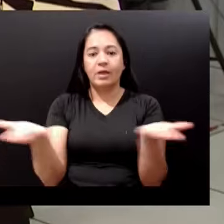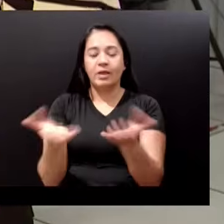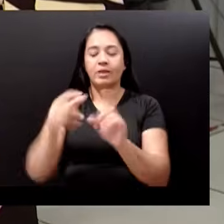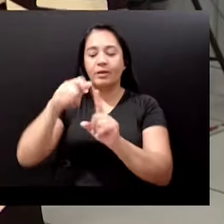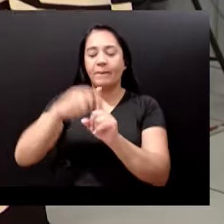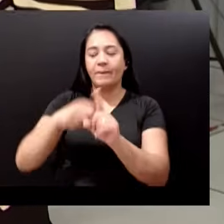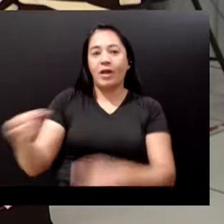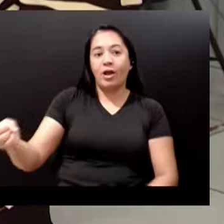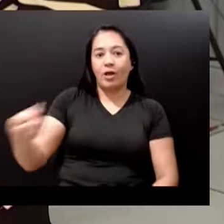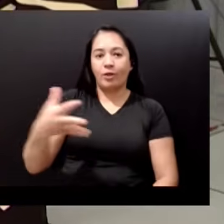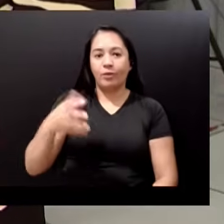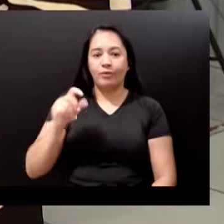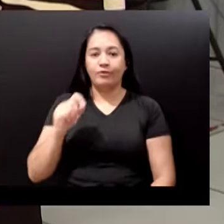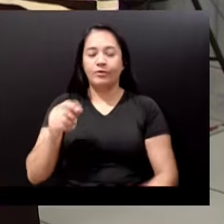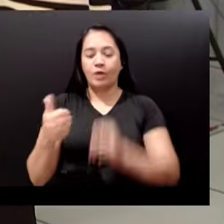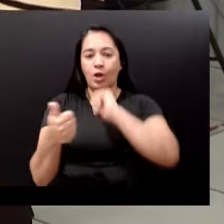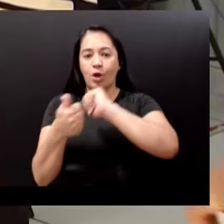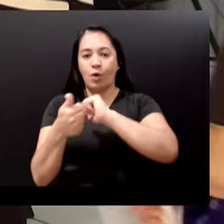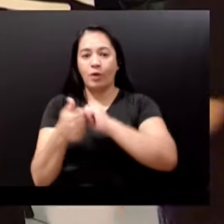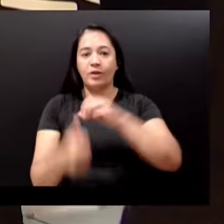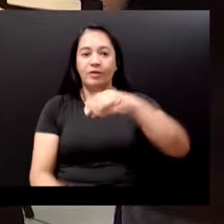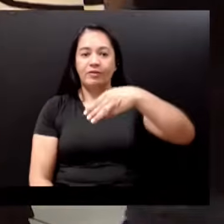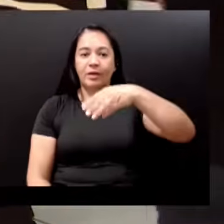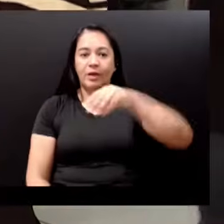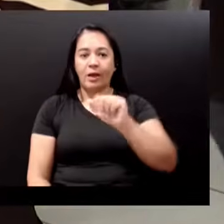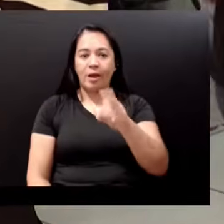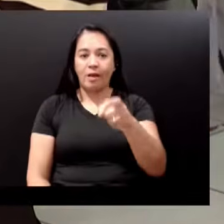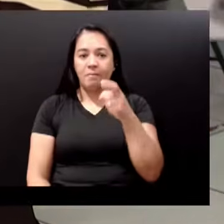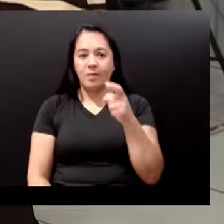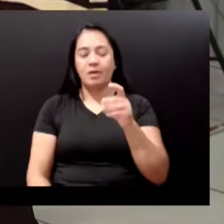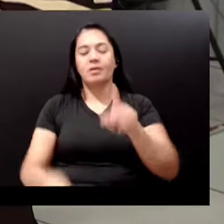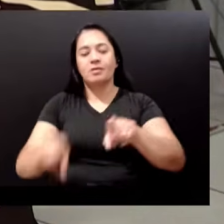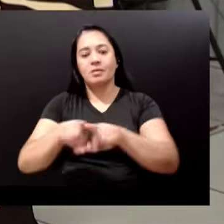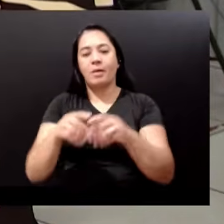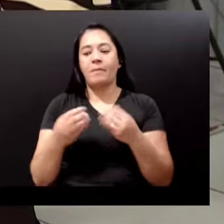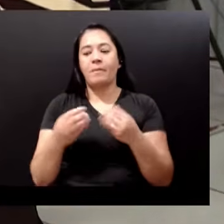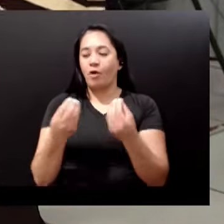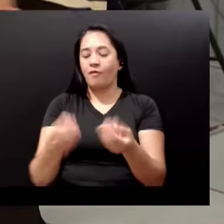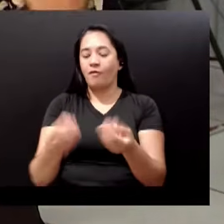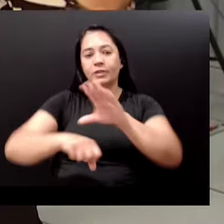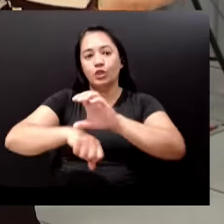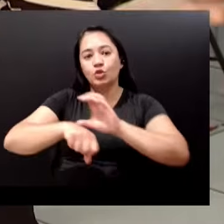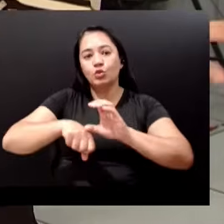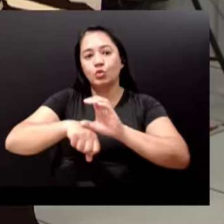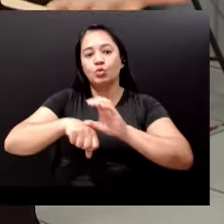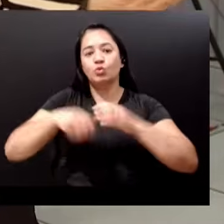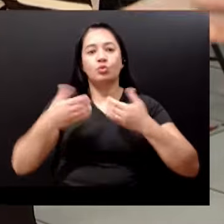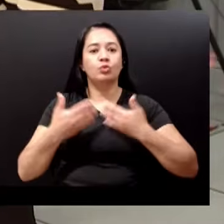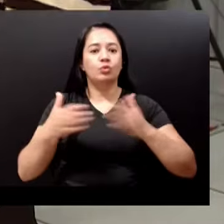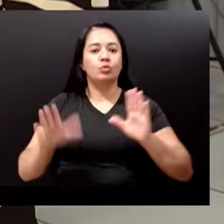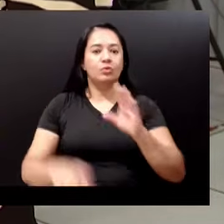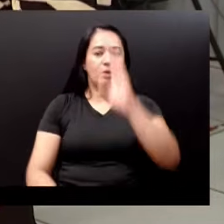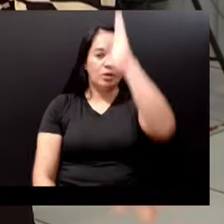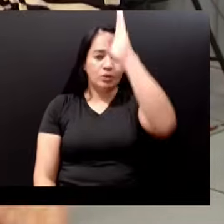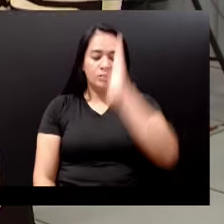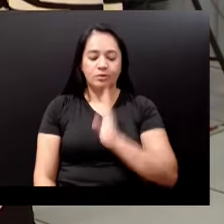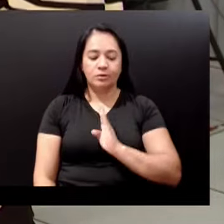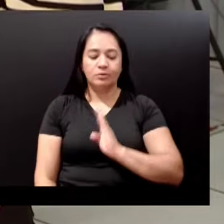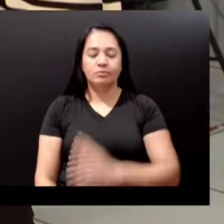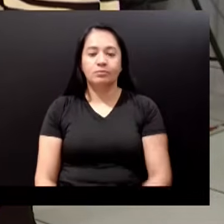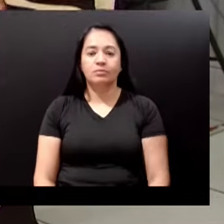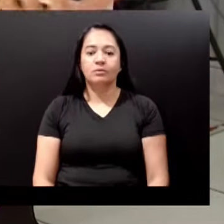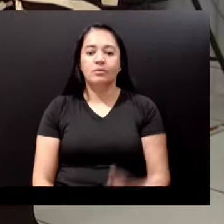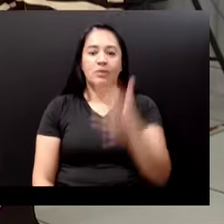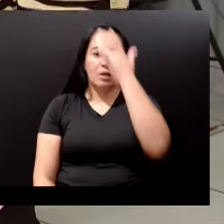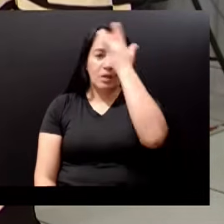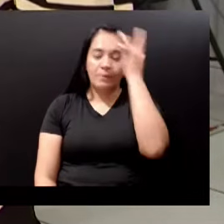Qualifica Max, que também está oferecendo cursos, né? Então quem tiver interesse pode entrar